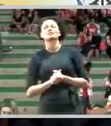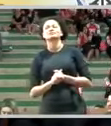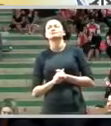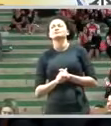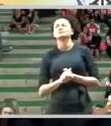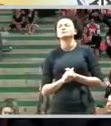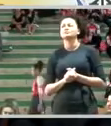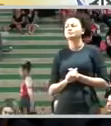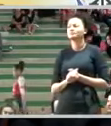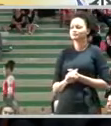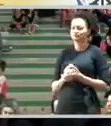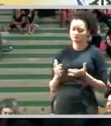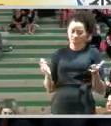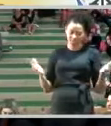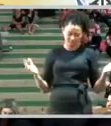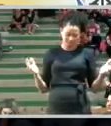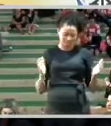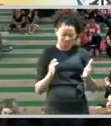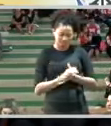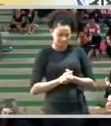e abandonar a arca.